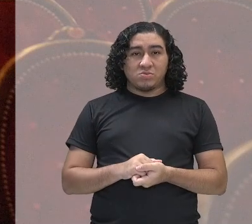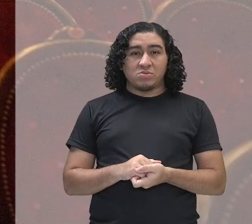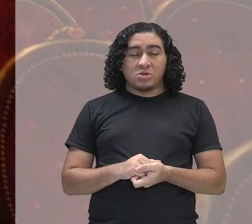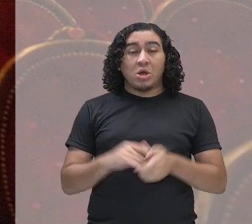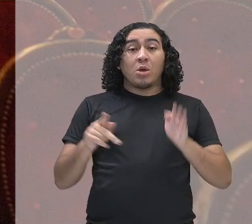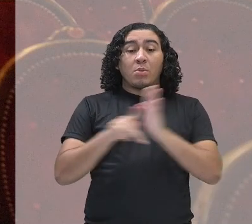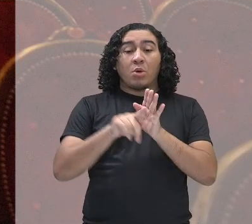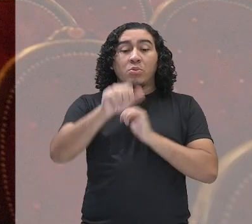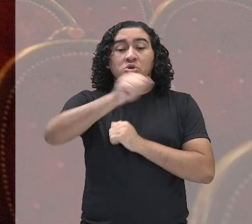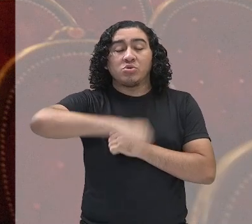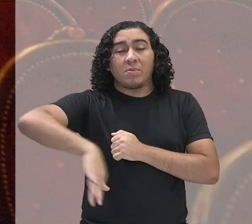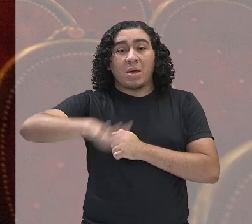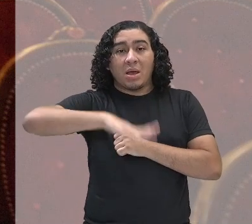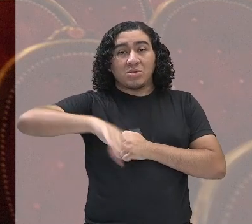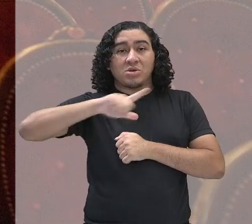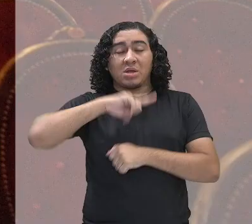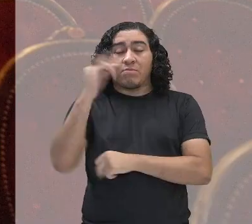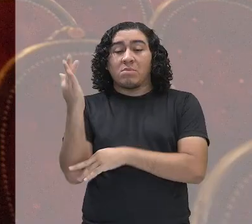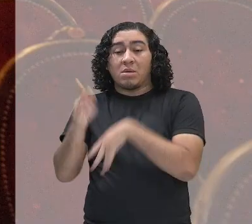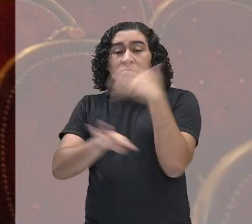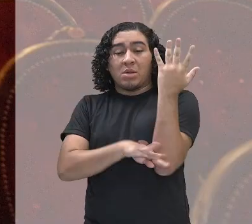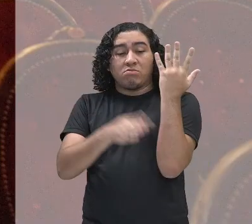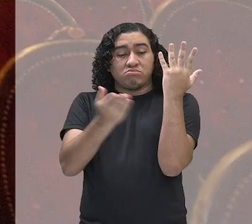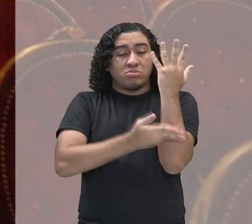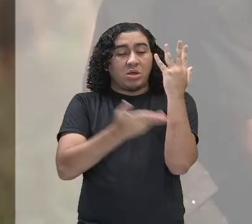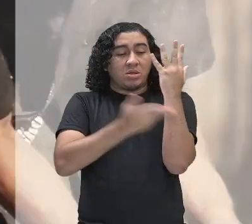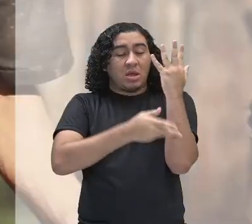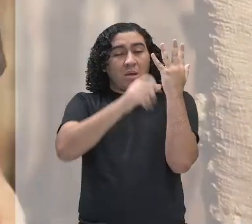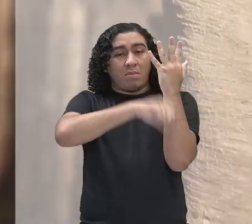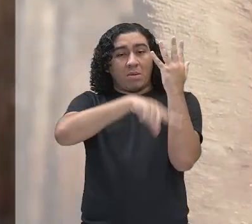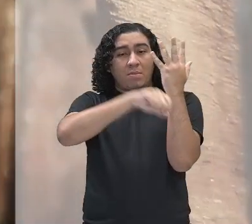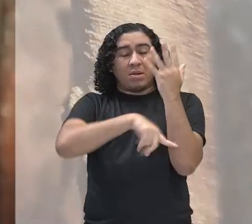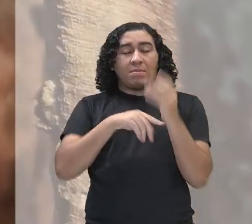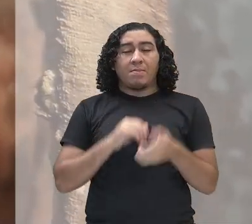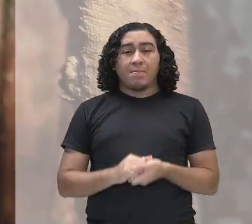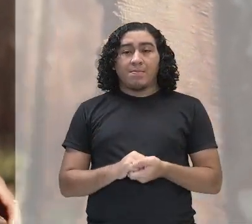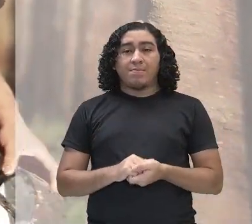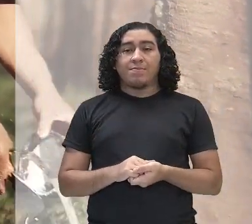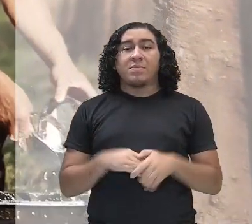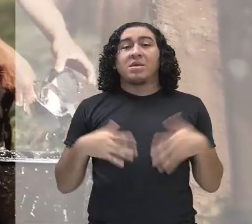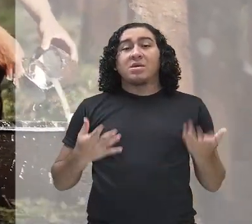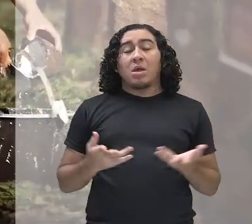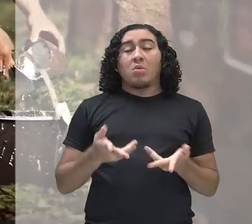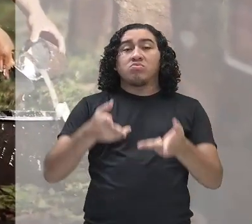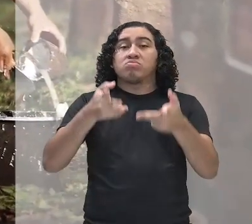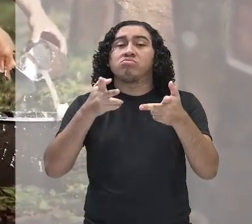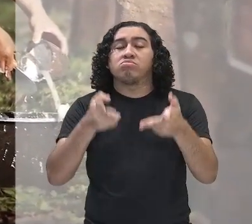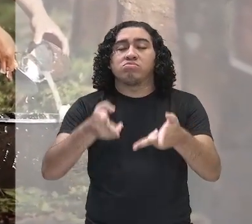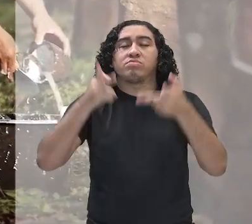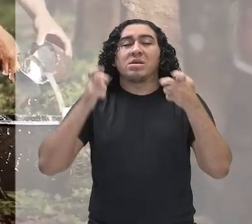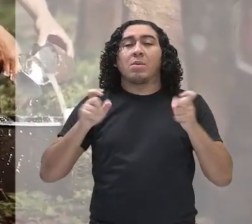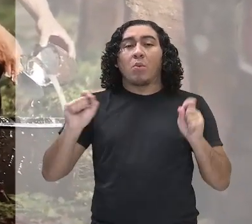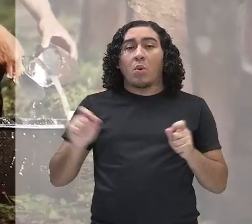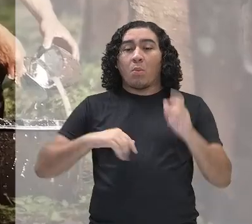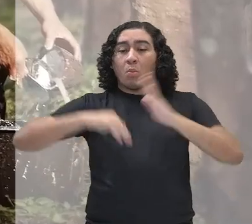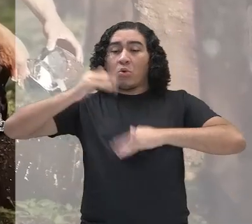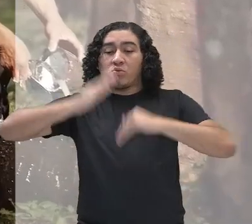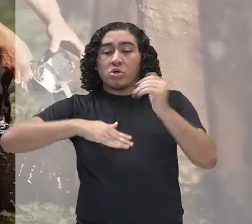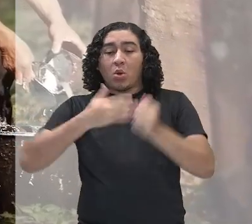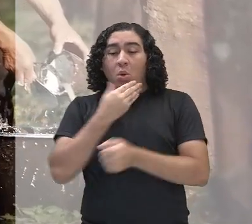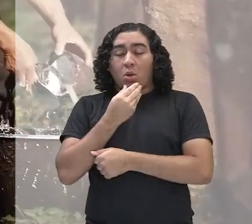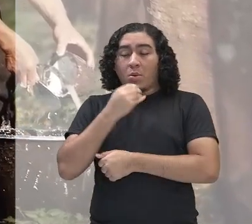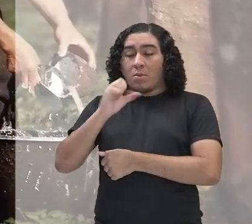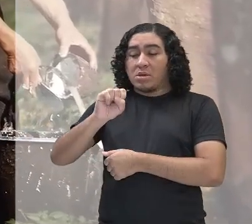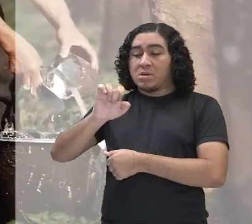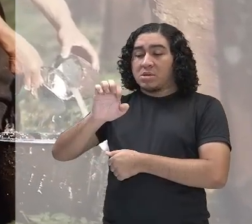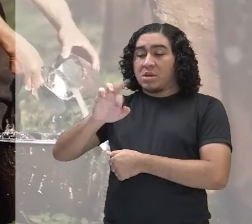Seringal. Vamos trabalhar com algumas classificações. Vamos falar um pouquinho sobre o seringueiro, que é justamente o indivíduo que